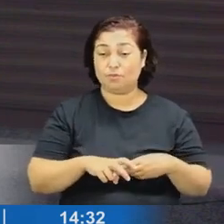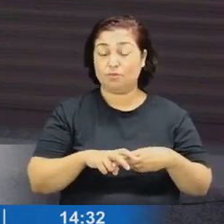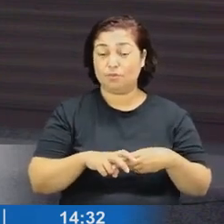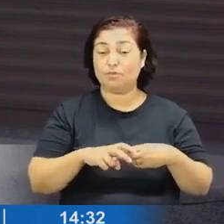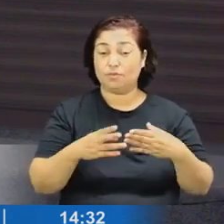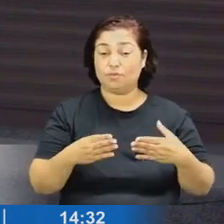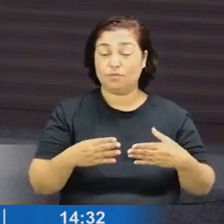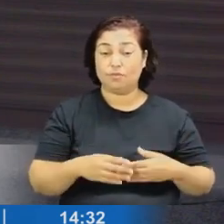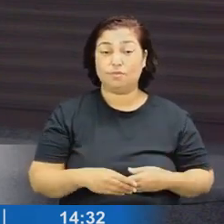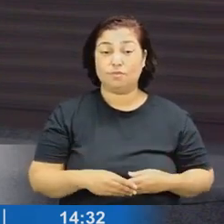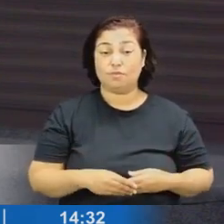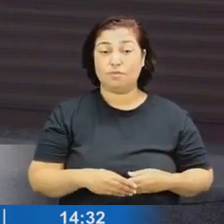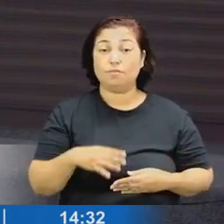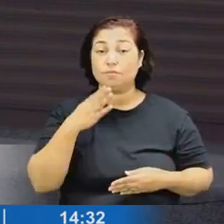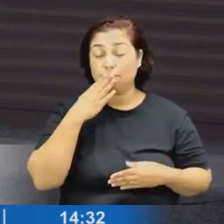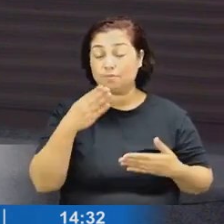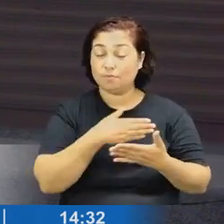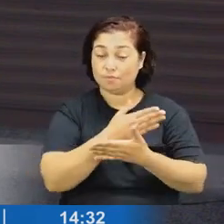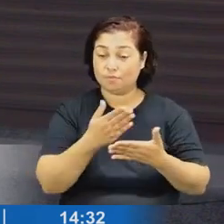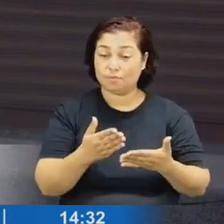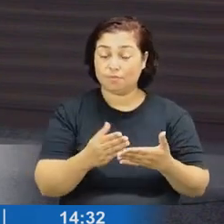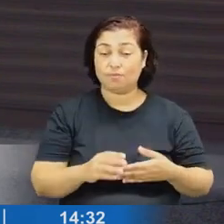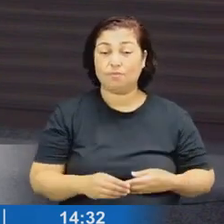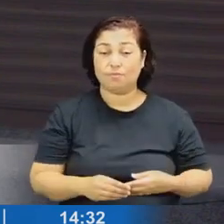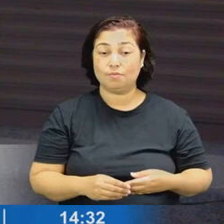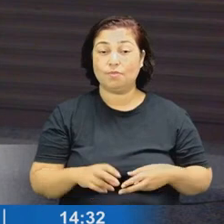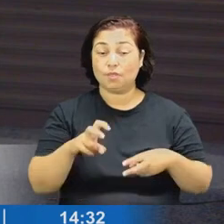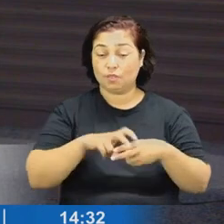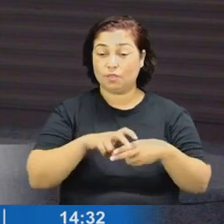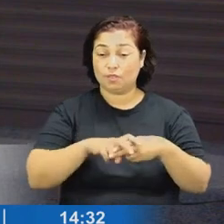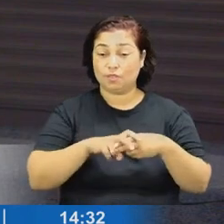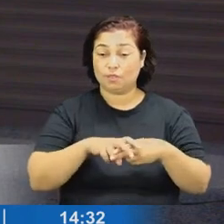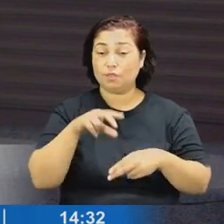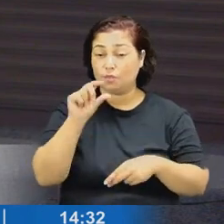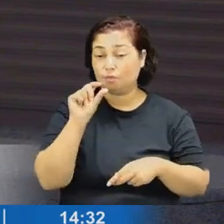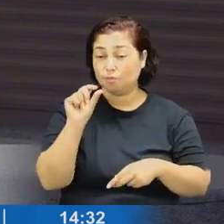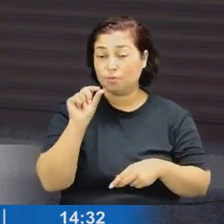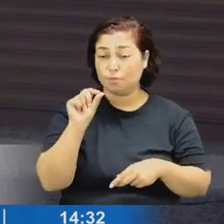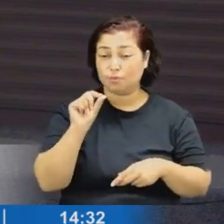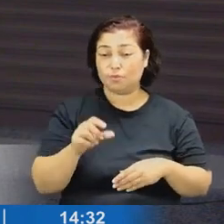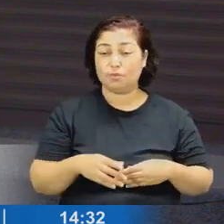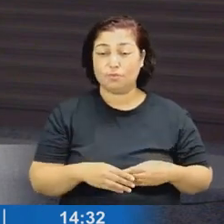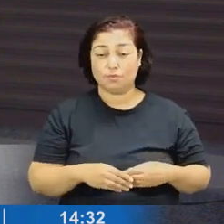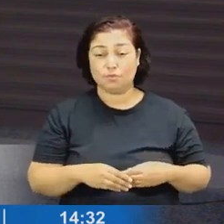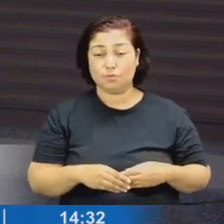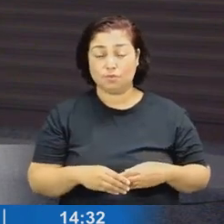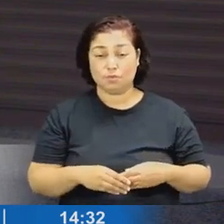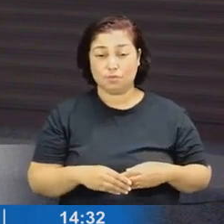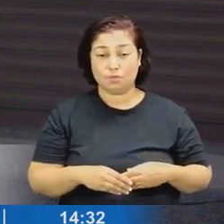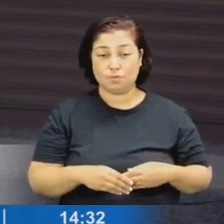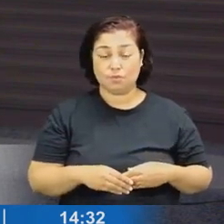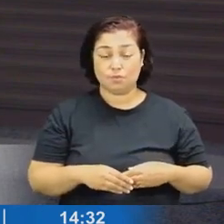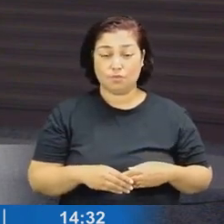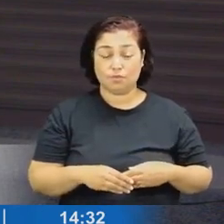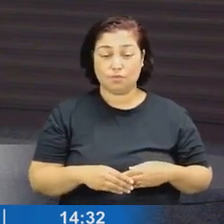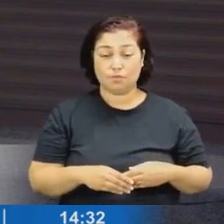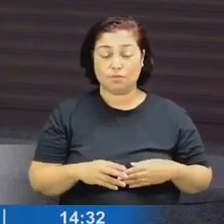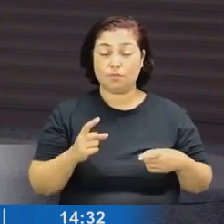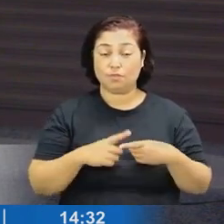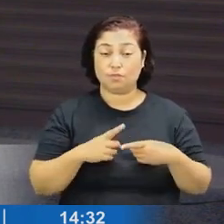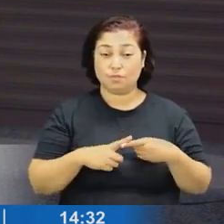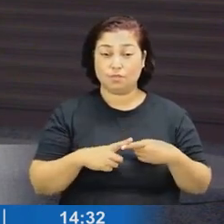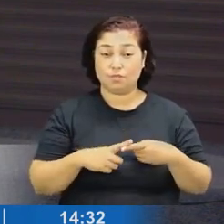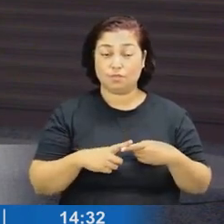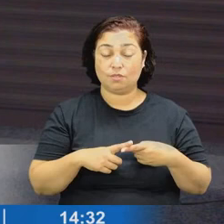mancando um pouco então eu peço a permissão de vocês para de vez em quando eu sentar aqui sem nenhum problema tá vocês me permitirem porque